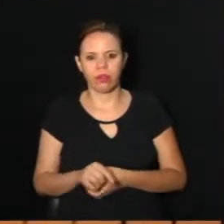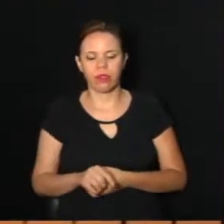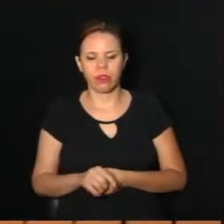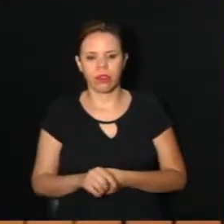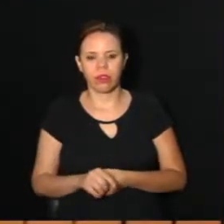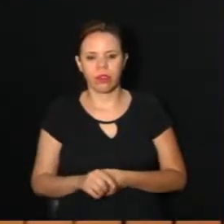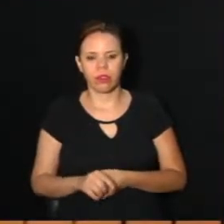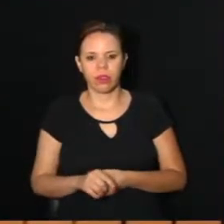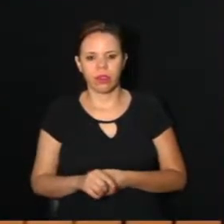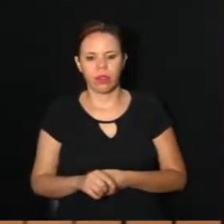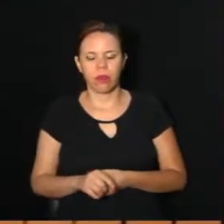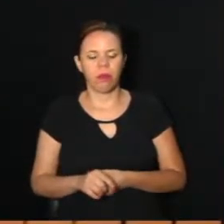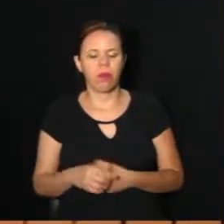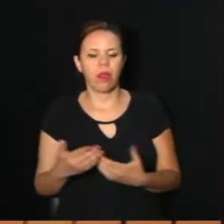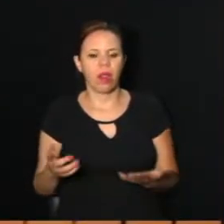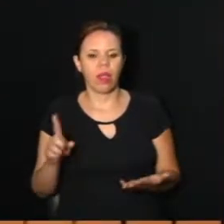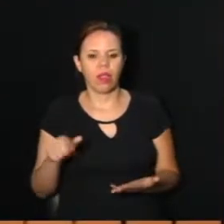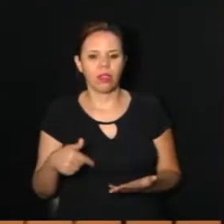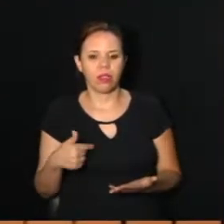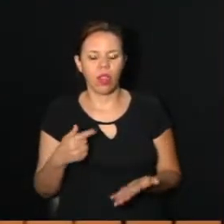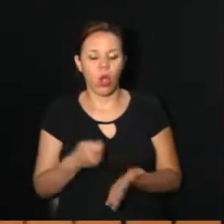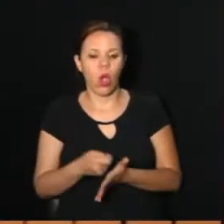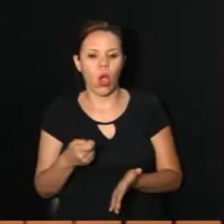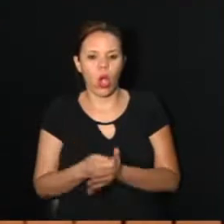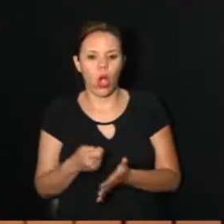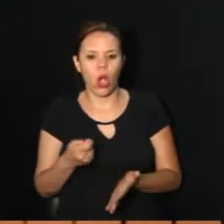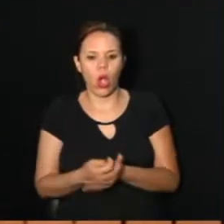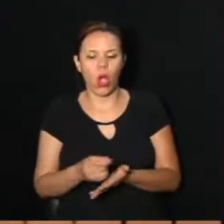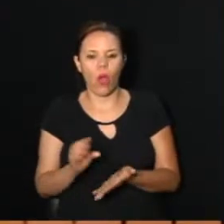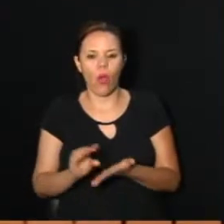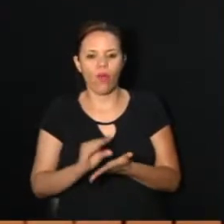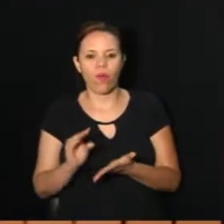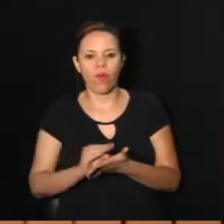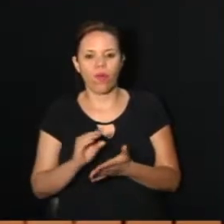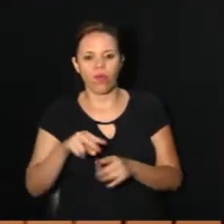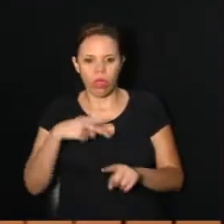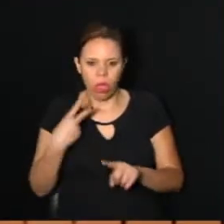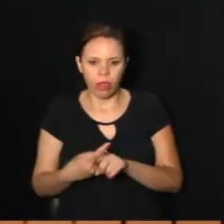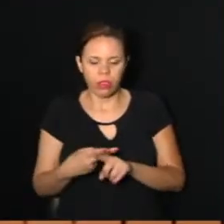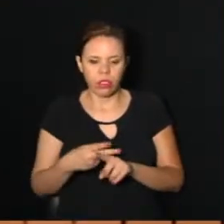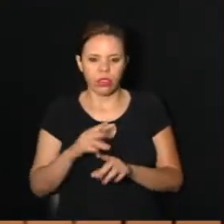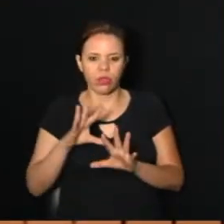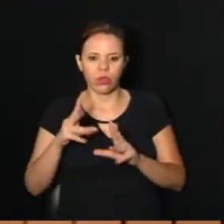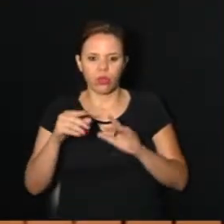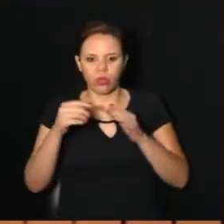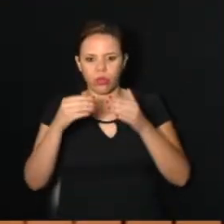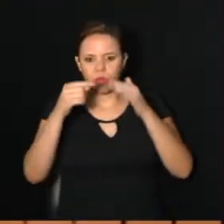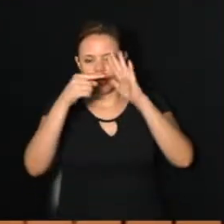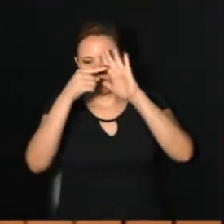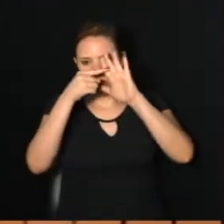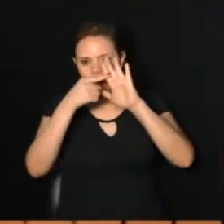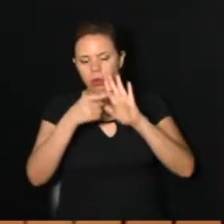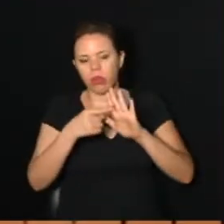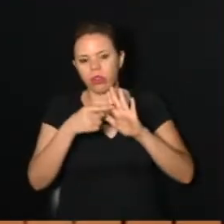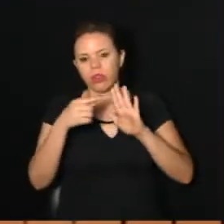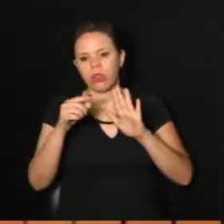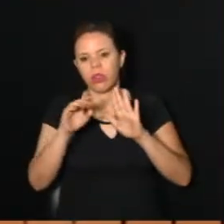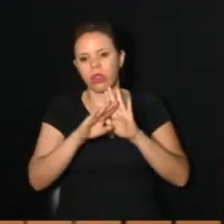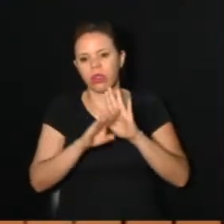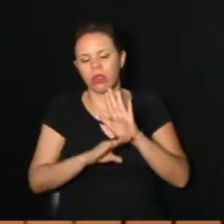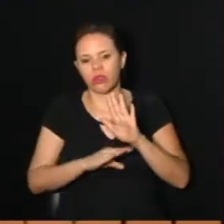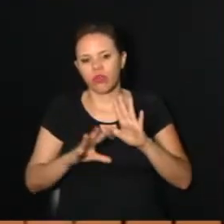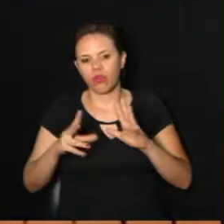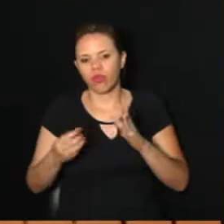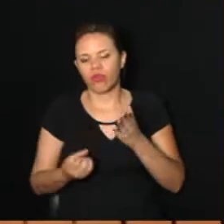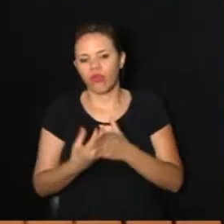sem que para isso esteja sujeita à cobrança de encargos adicionais. Isso está tudo em sintonia com o que já foi lançada